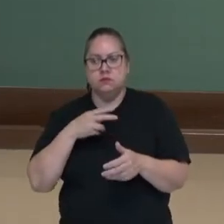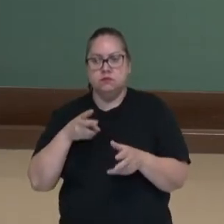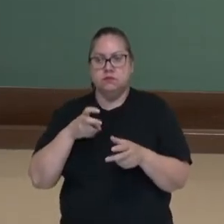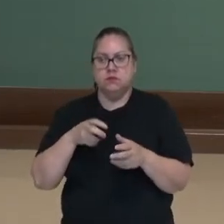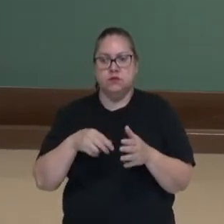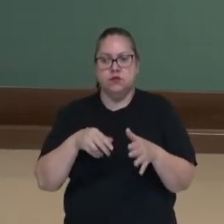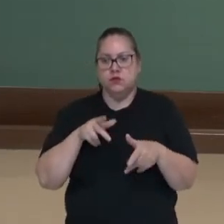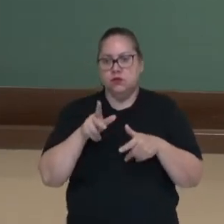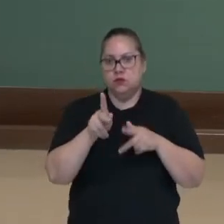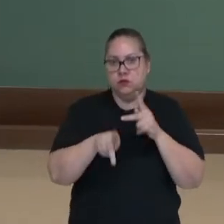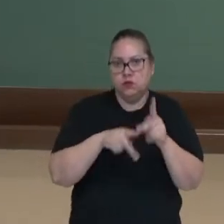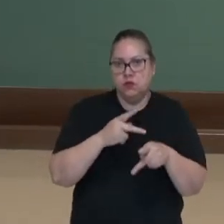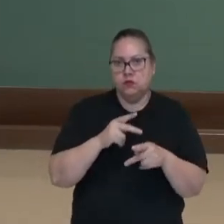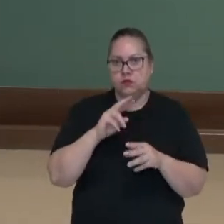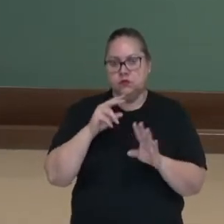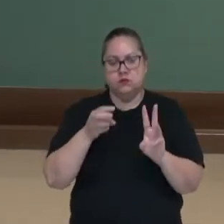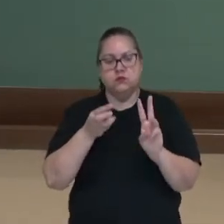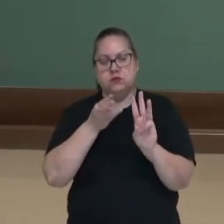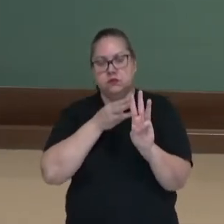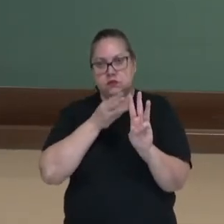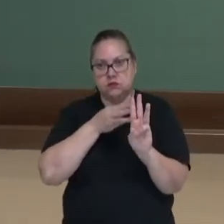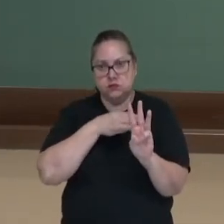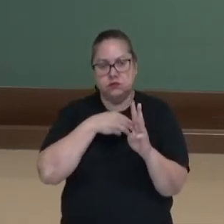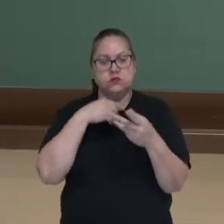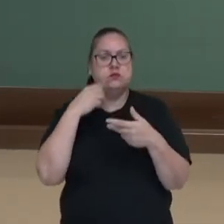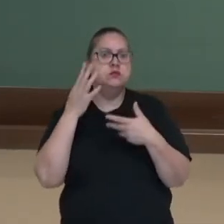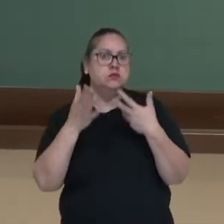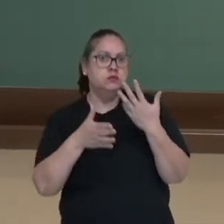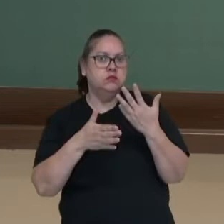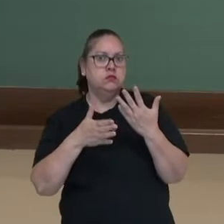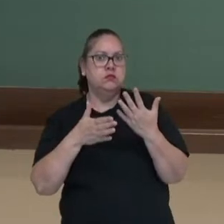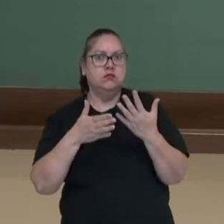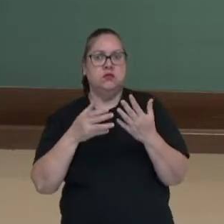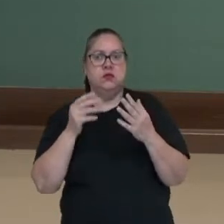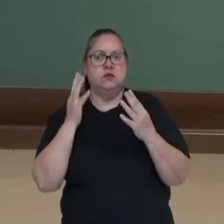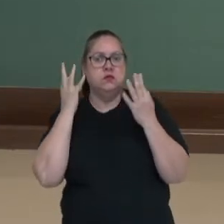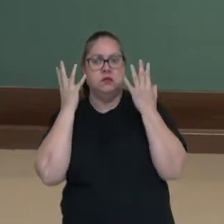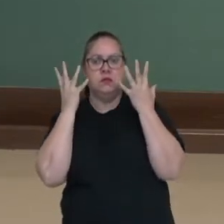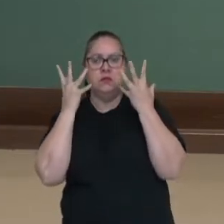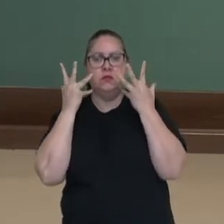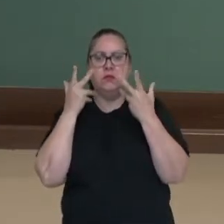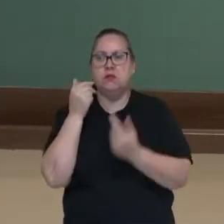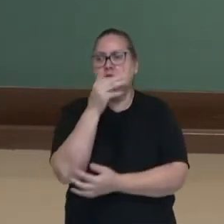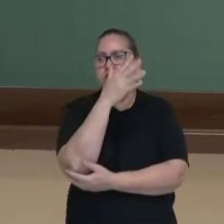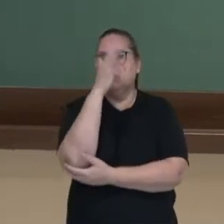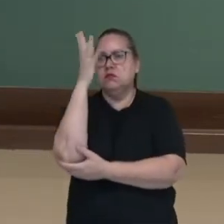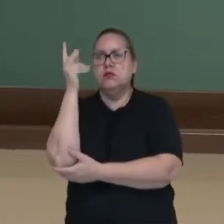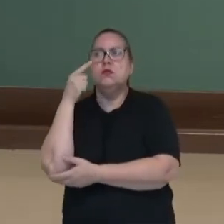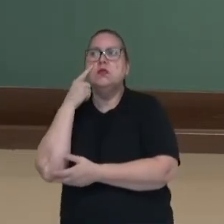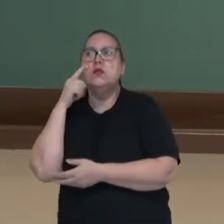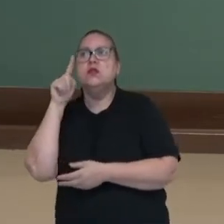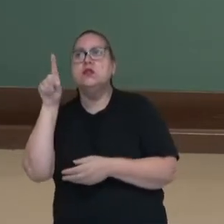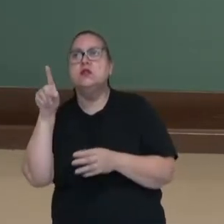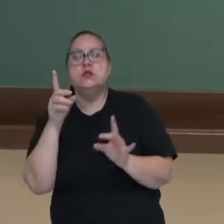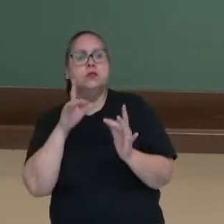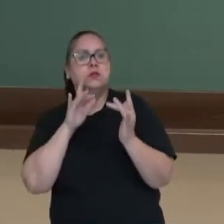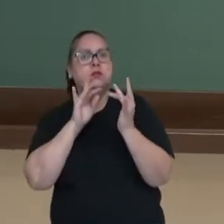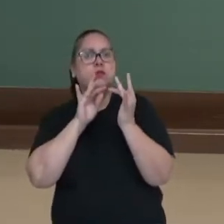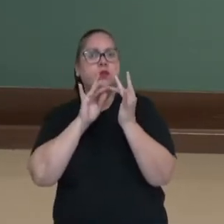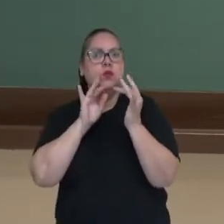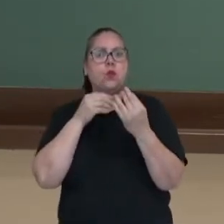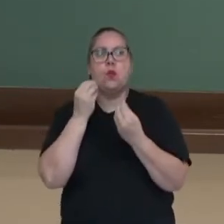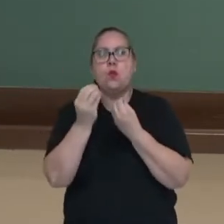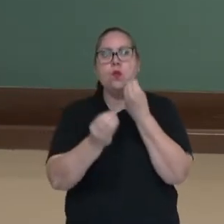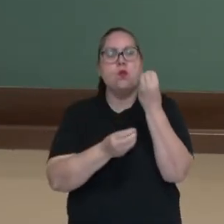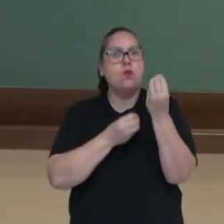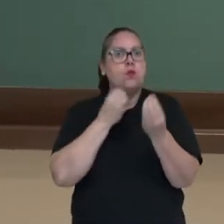dos povos indígenas, e da fauna, da flora, o que ele está vendo, como foi o primeiro contato, não é